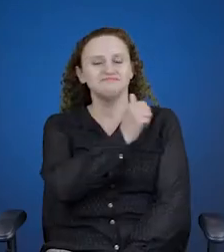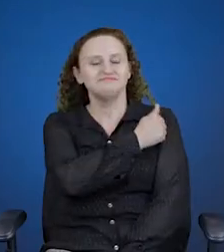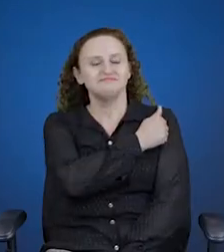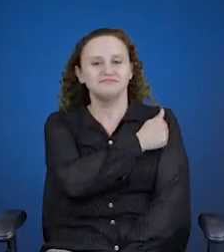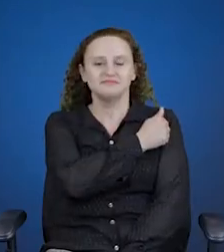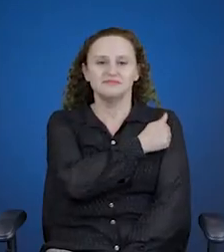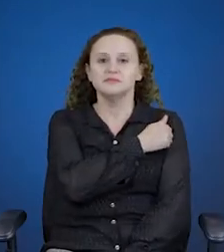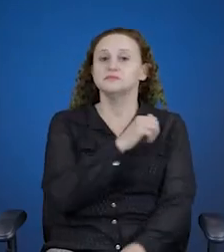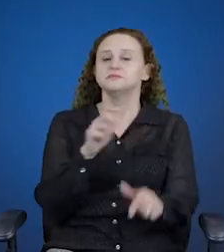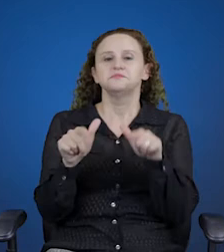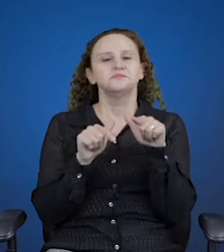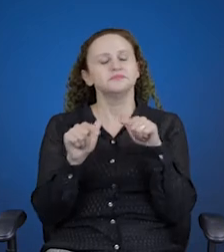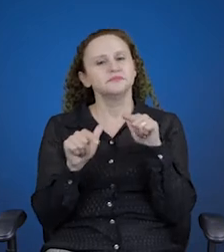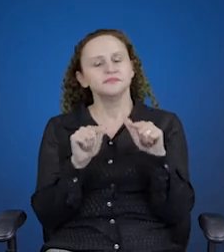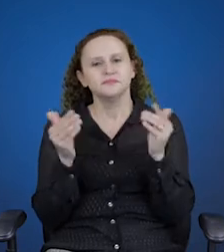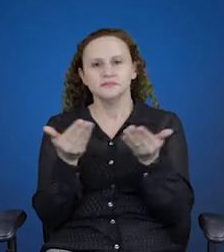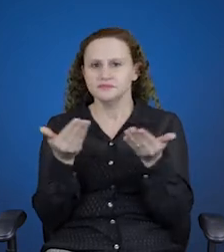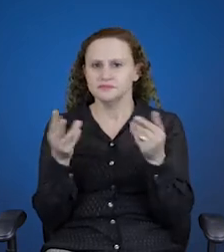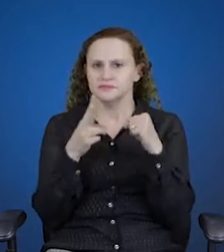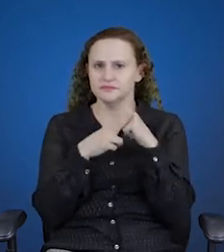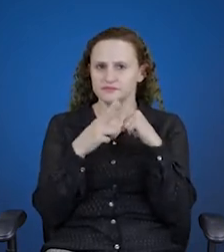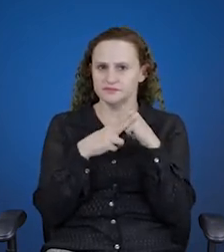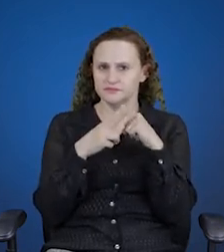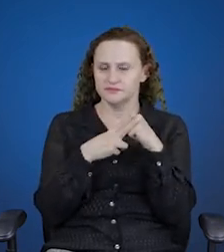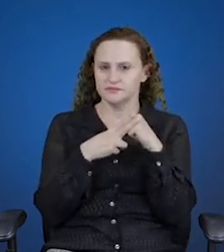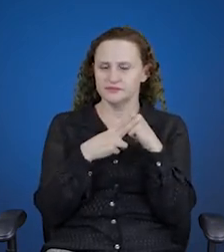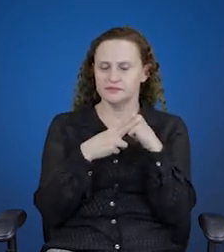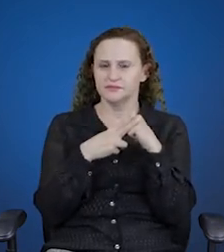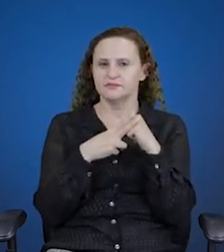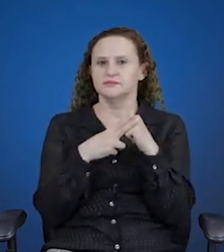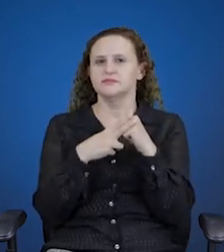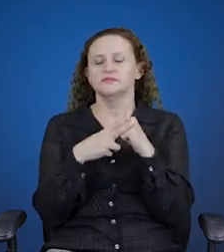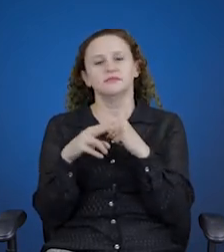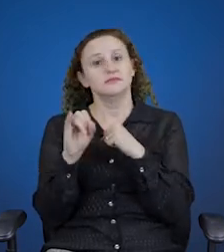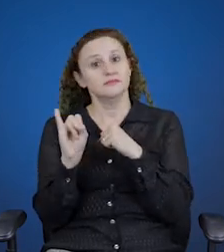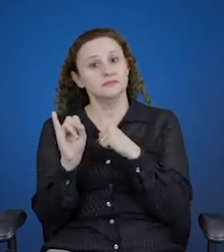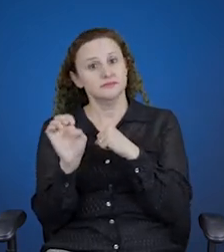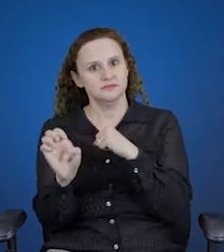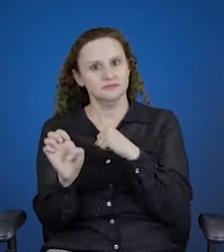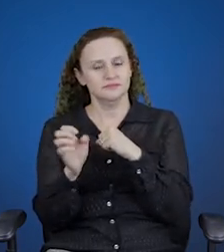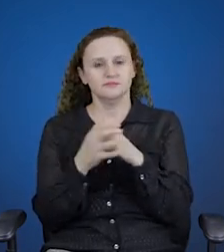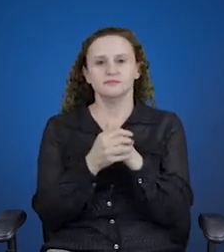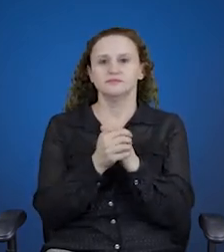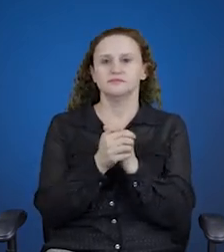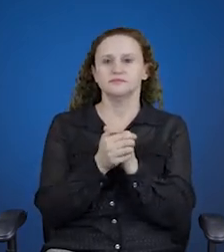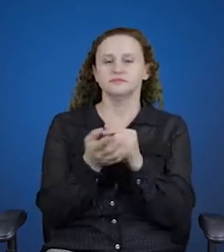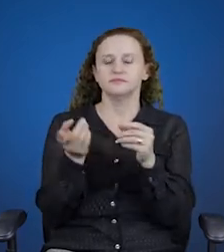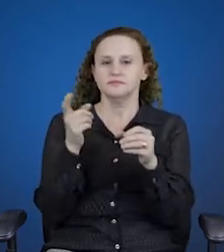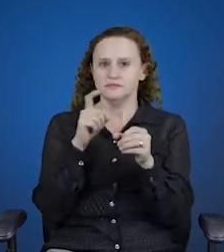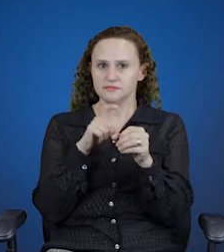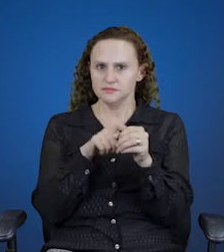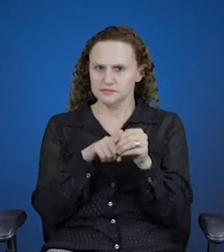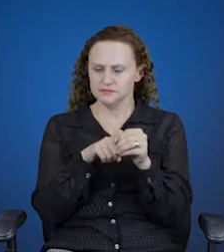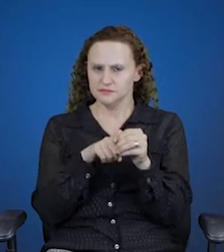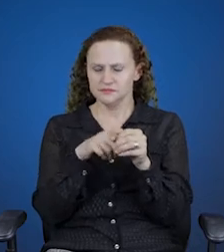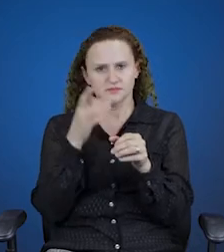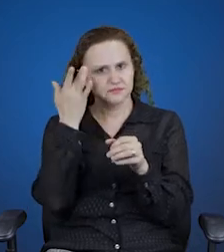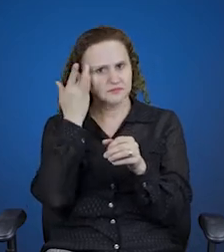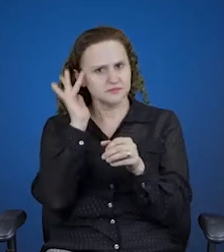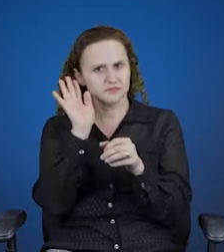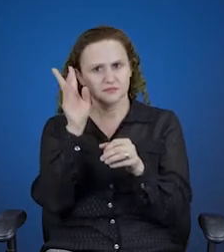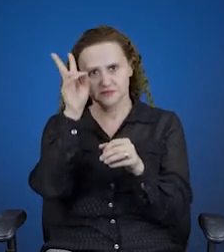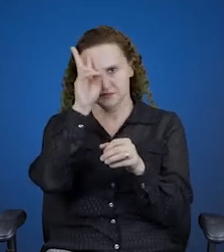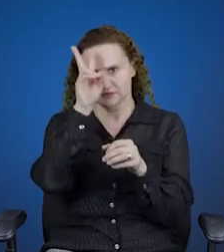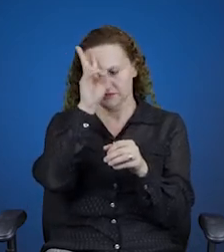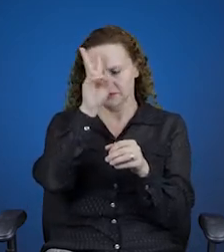então alunos vamos trabalhar hoje com o verbo ser voltando lá um pouquinho não